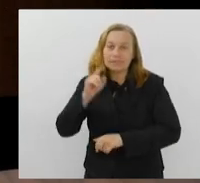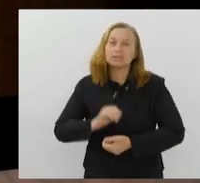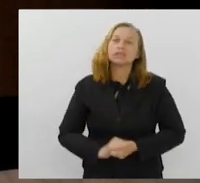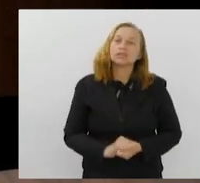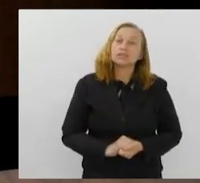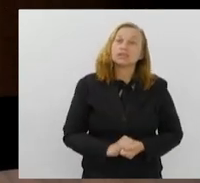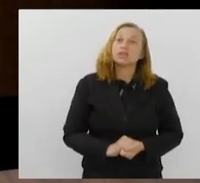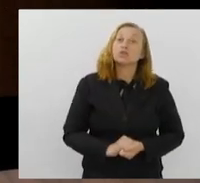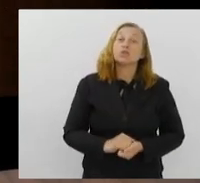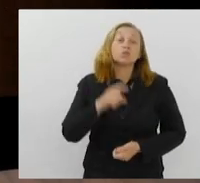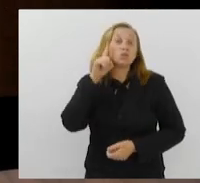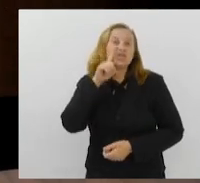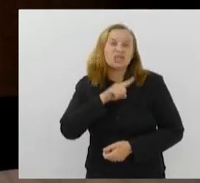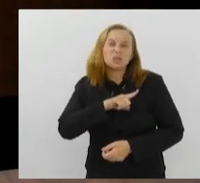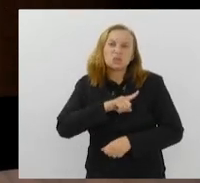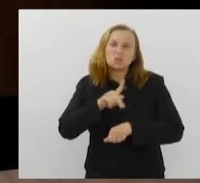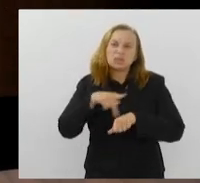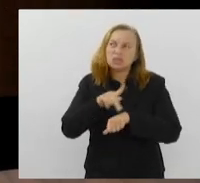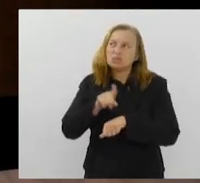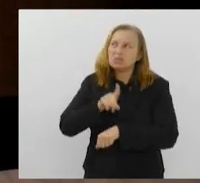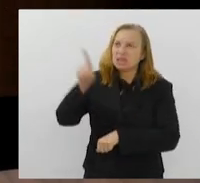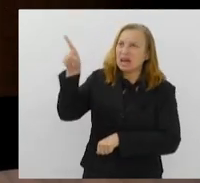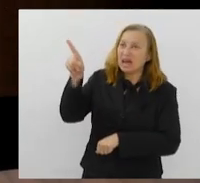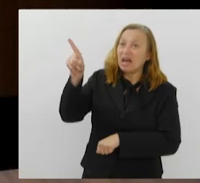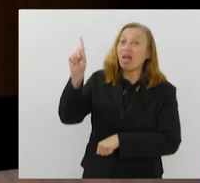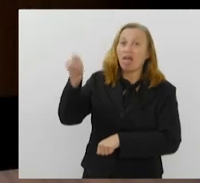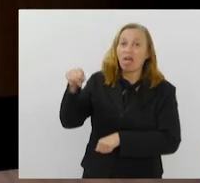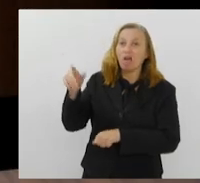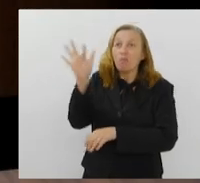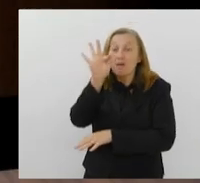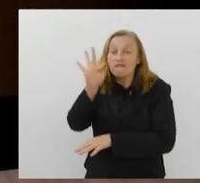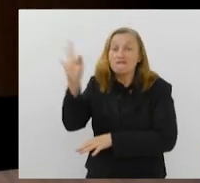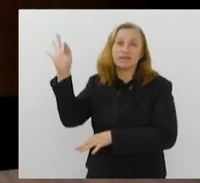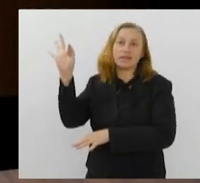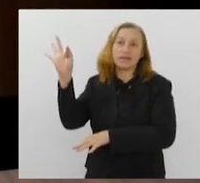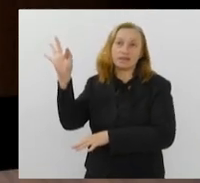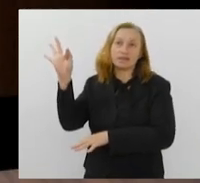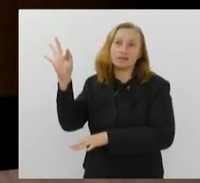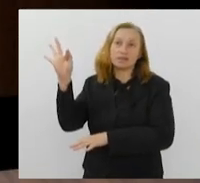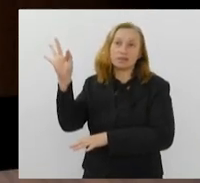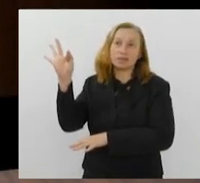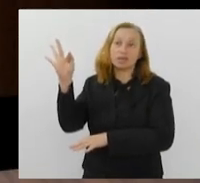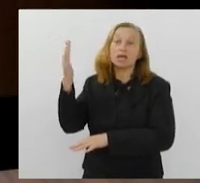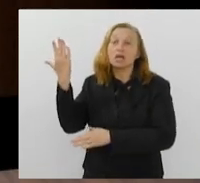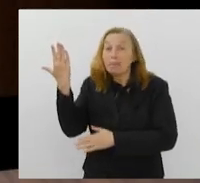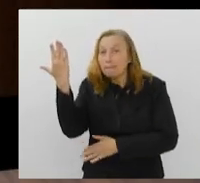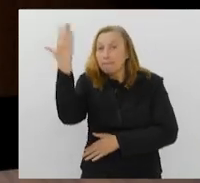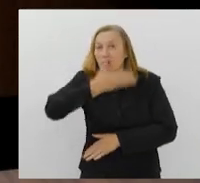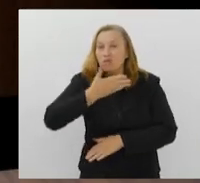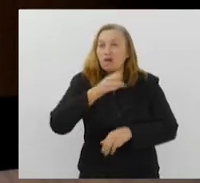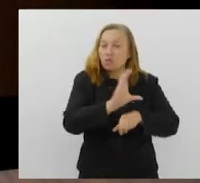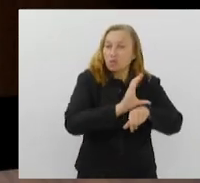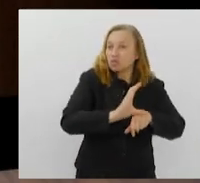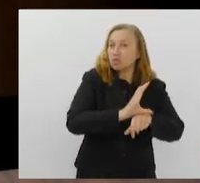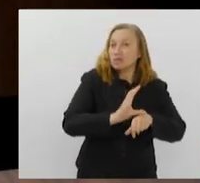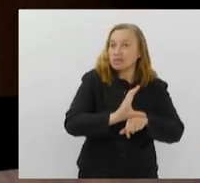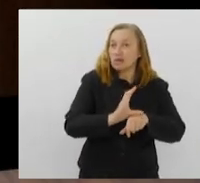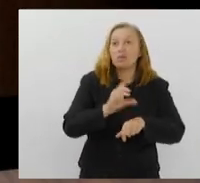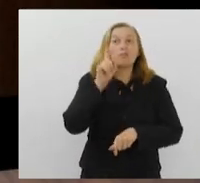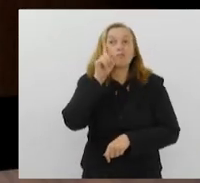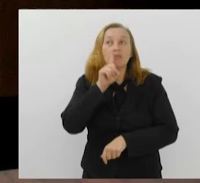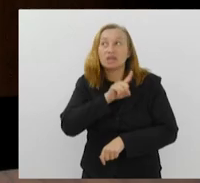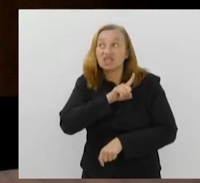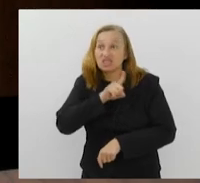Os Estados Unidos é uma federação, e para aprovar a Constituição americana,